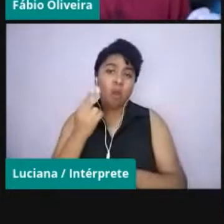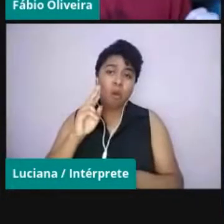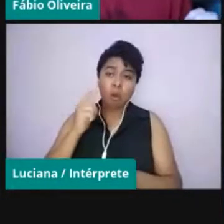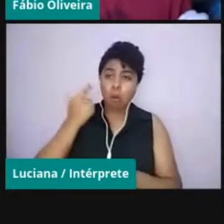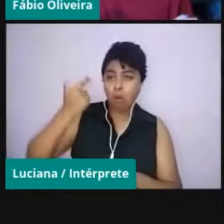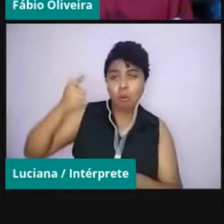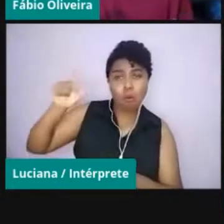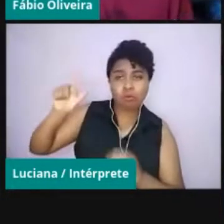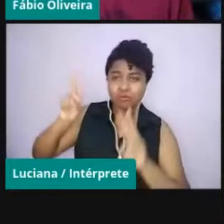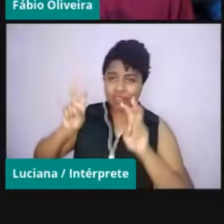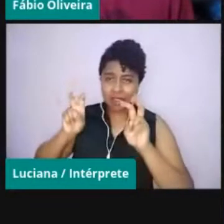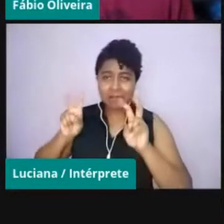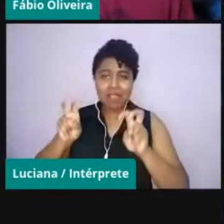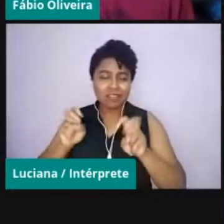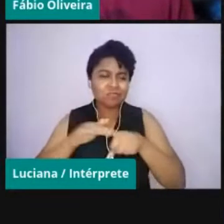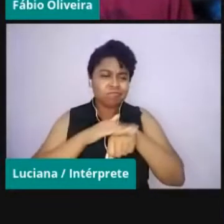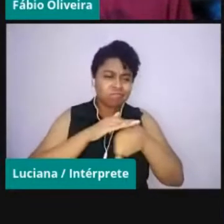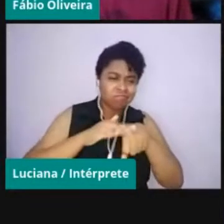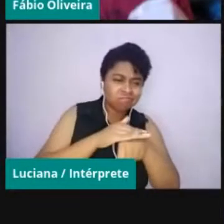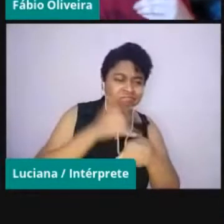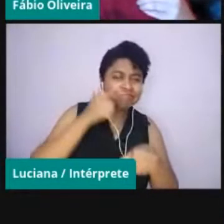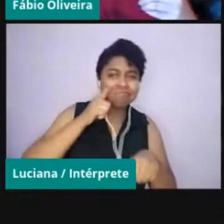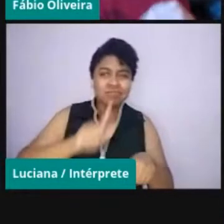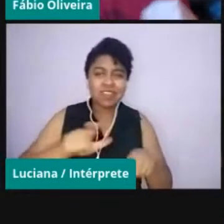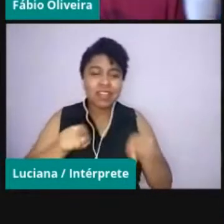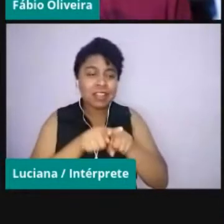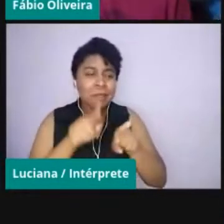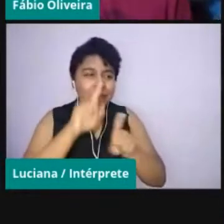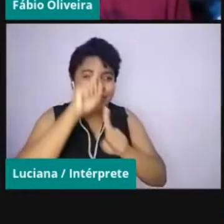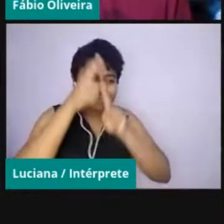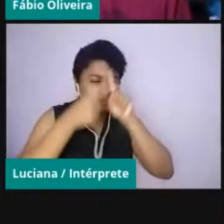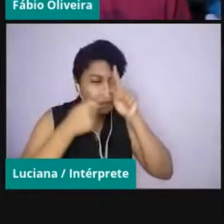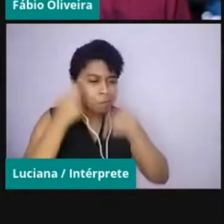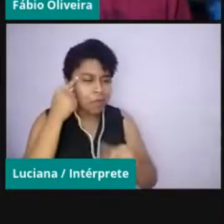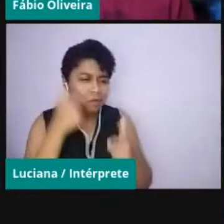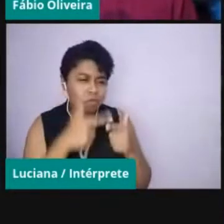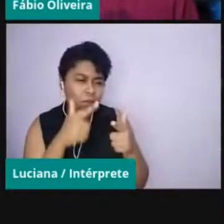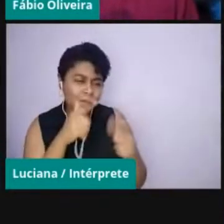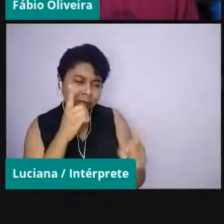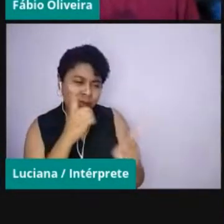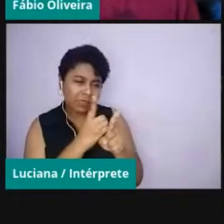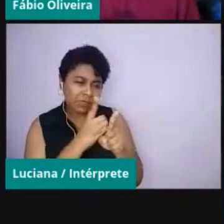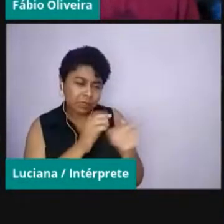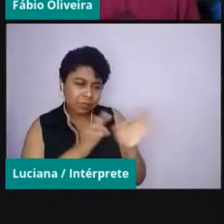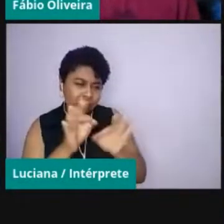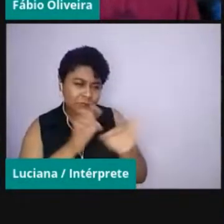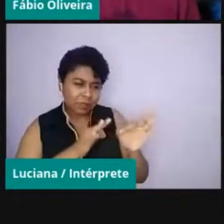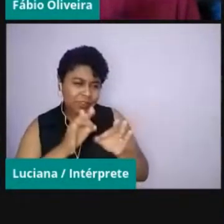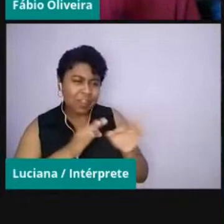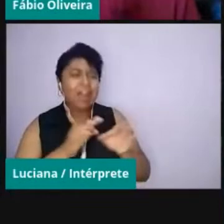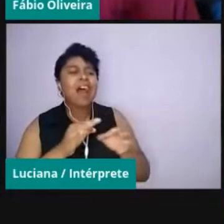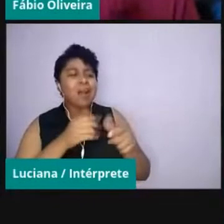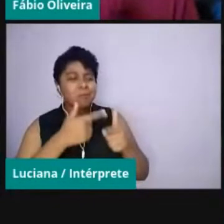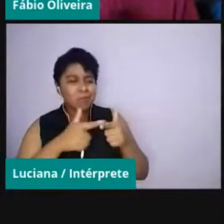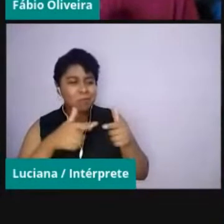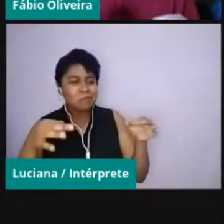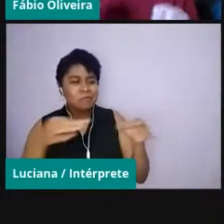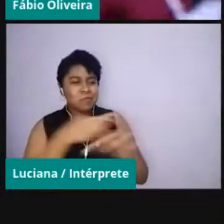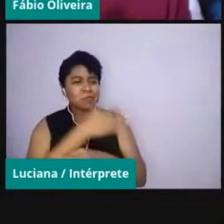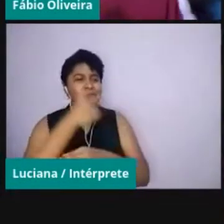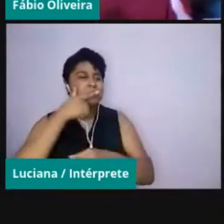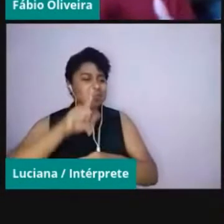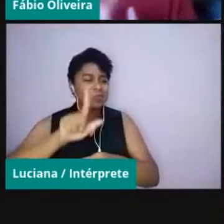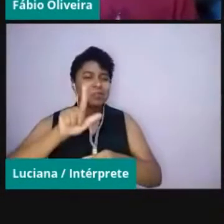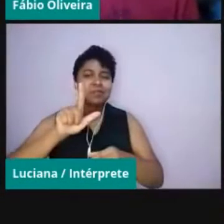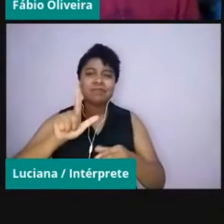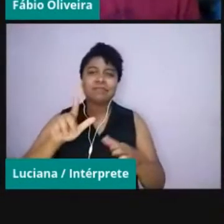outro assunto, e eu consegui completar esse objetivo. Bem, essas